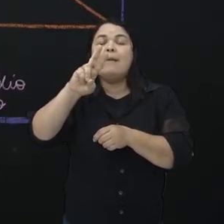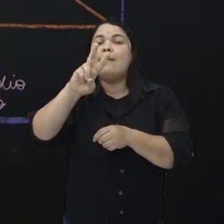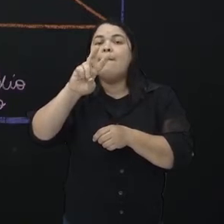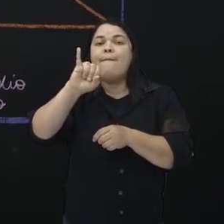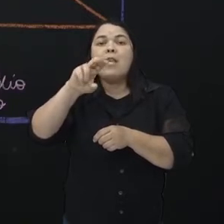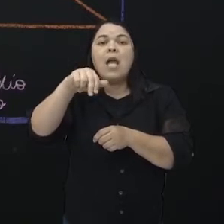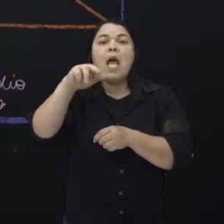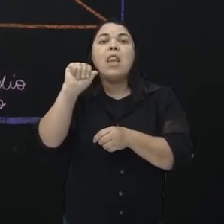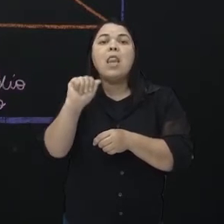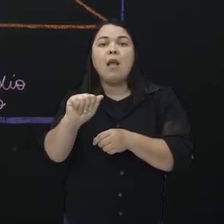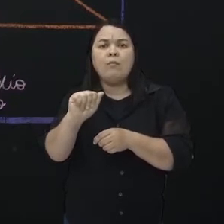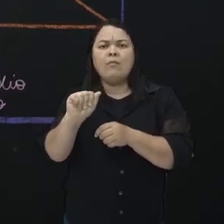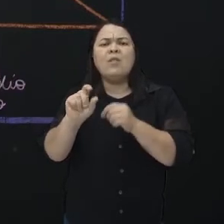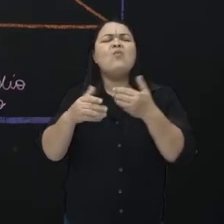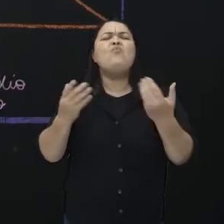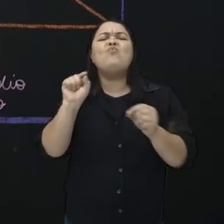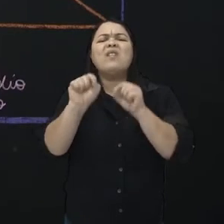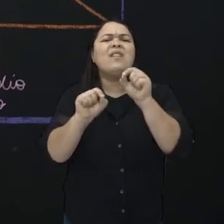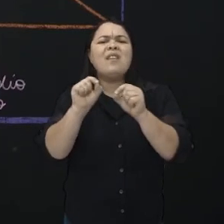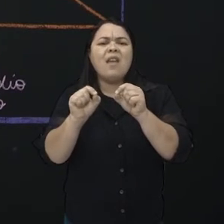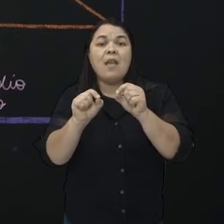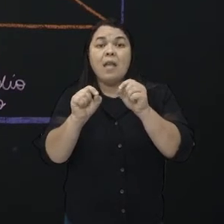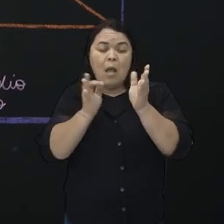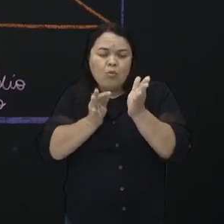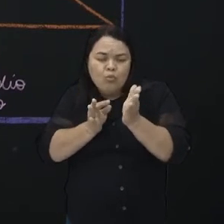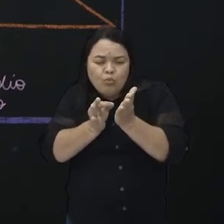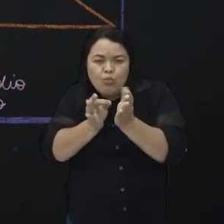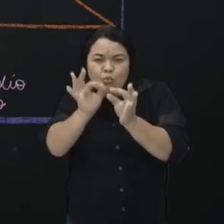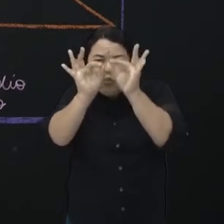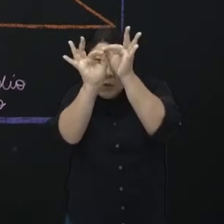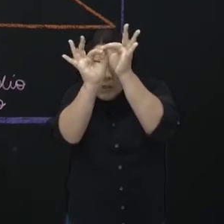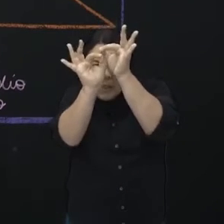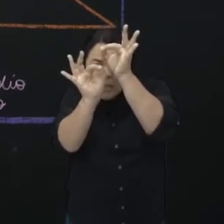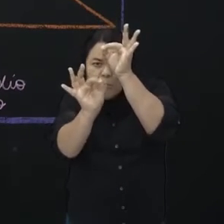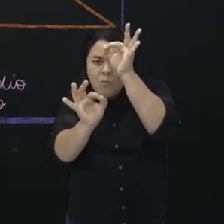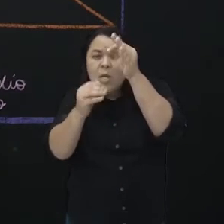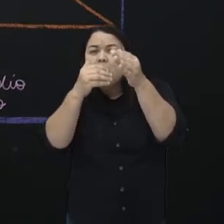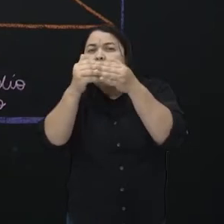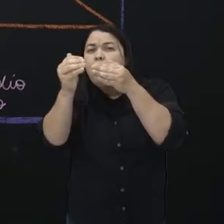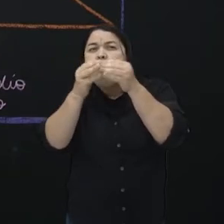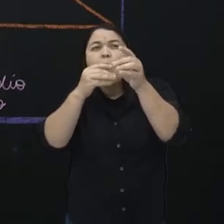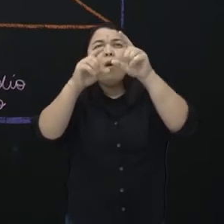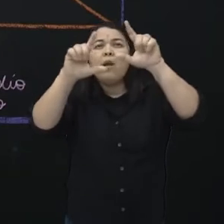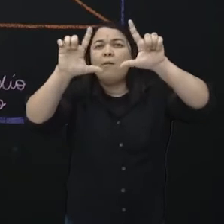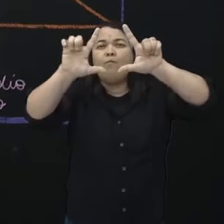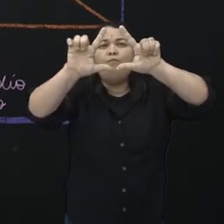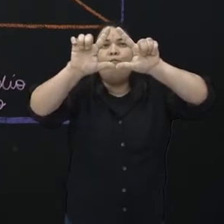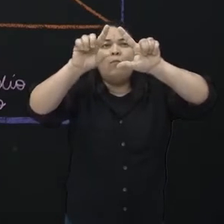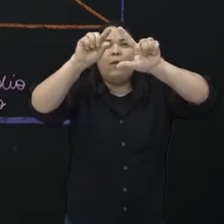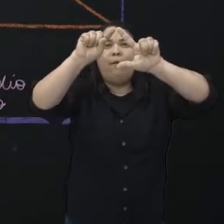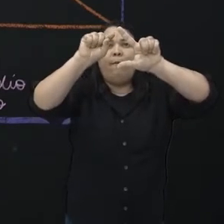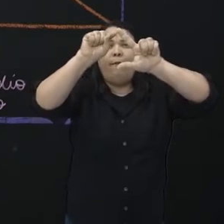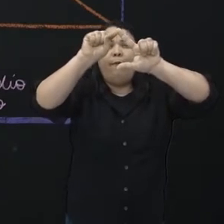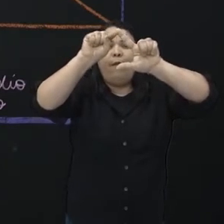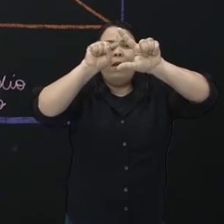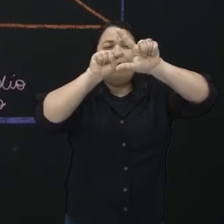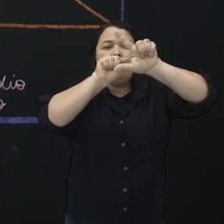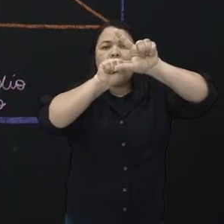mediana, altura e bissetriz, onde esses três valores são identificados como sendo